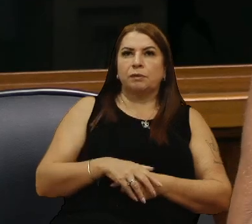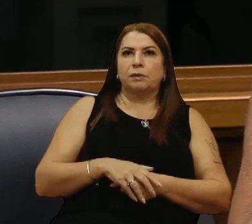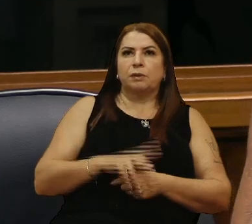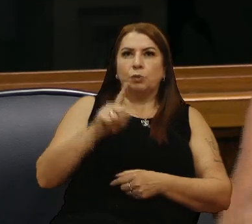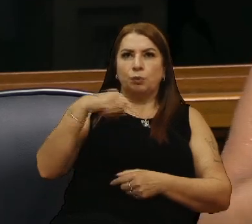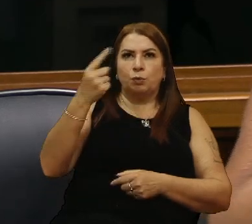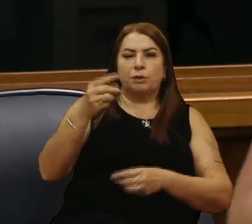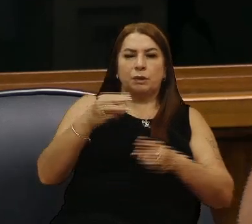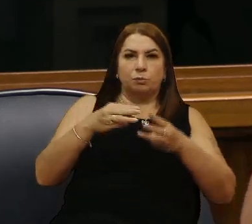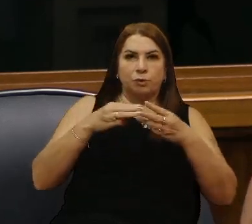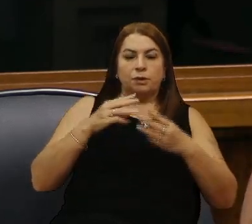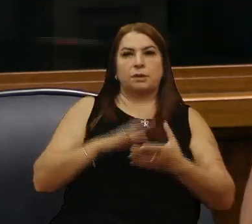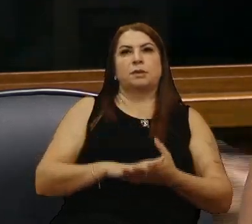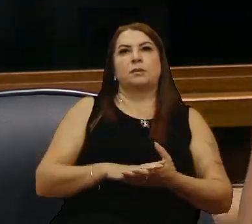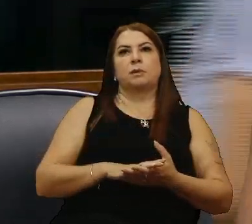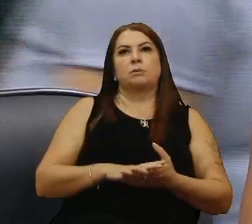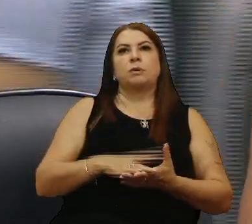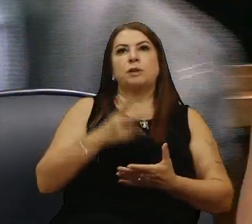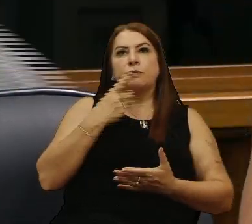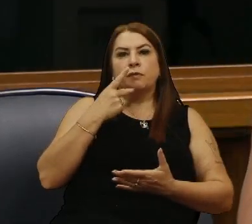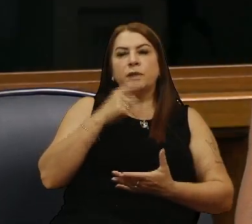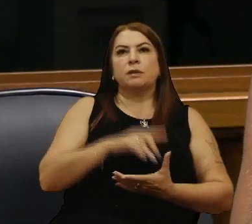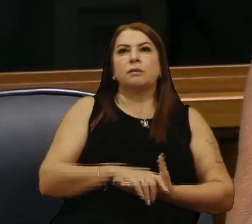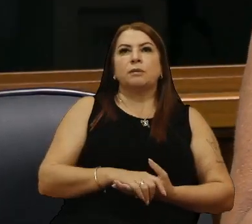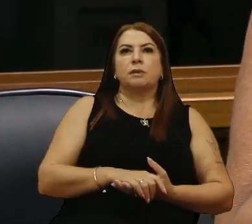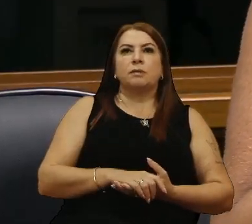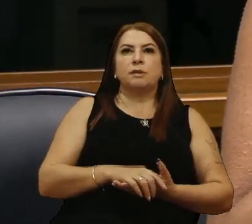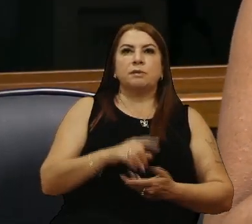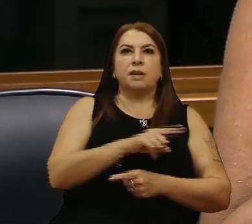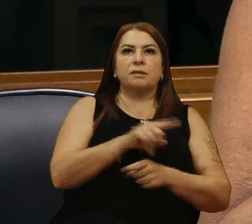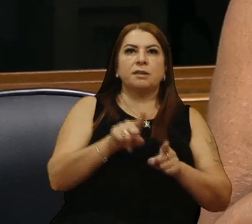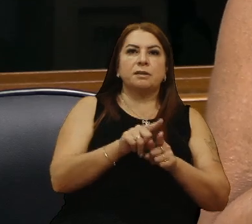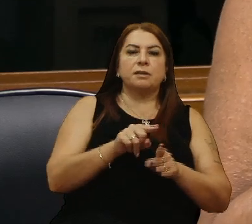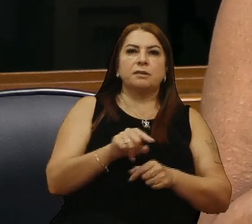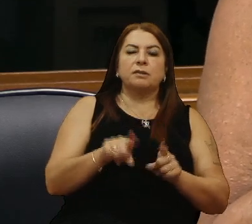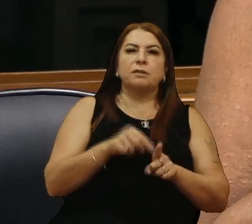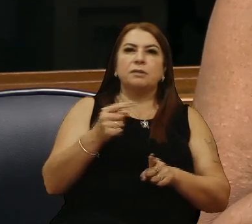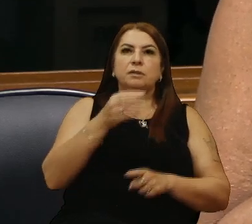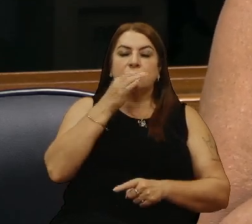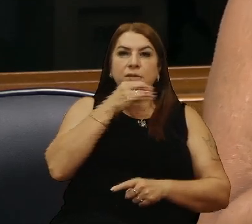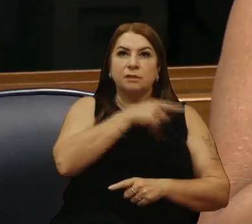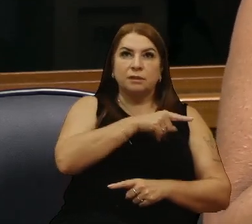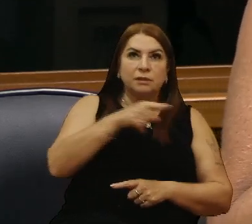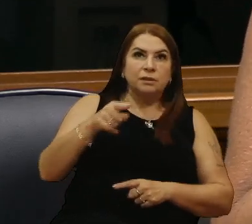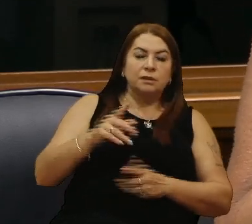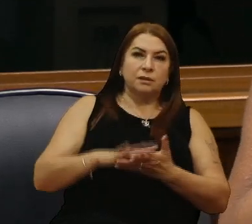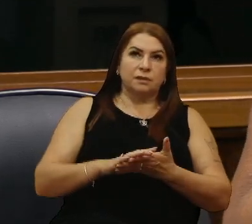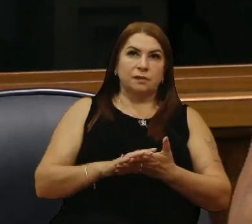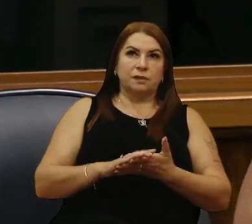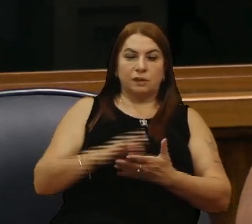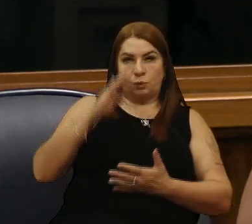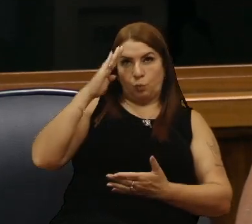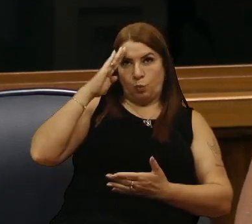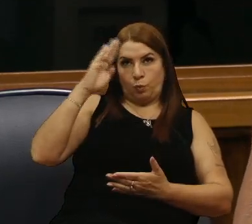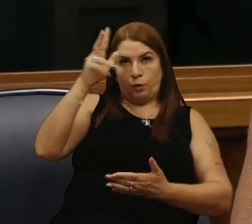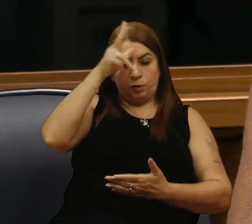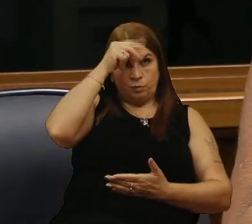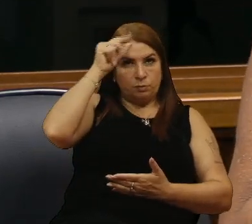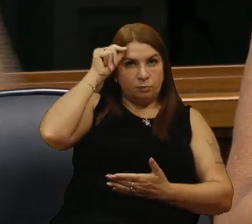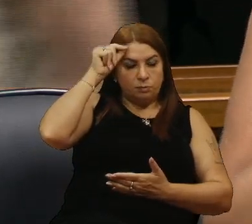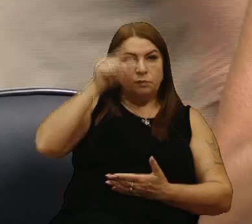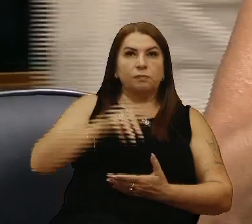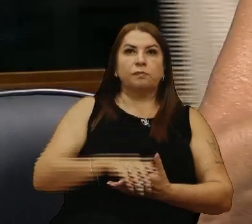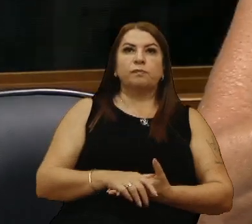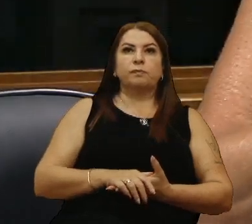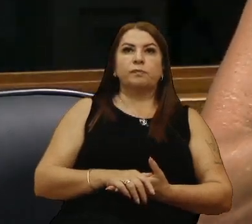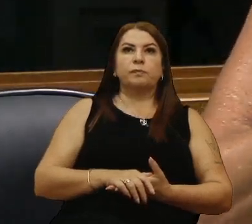próxima moção e quero ressaltar que em Caxias do Sul nós temos as guardas municipais,